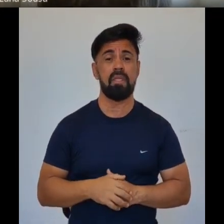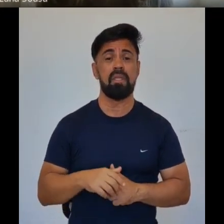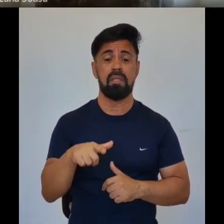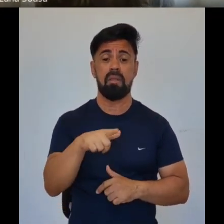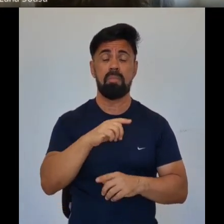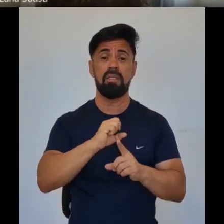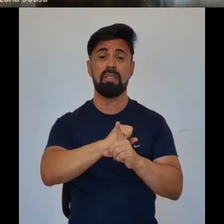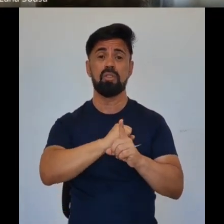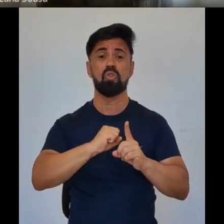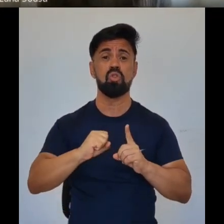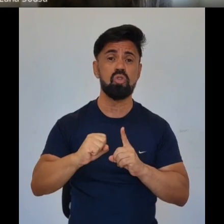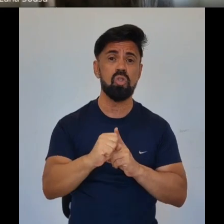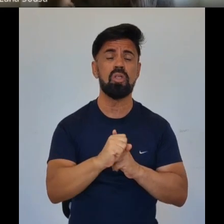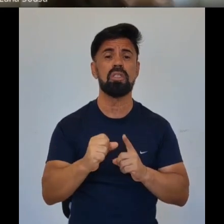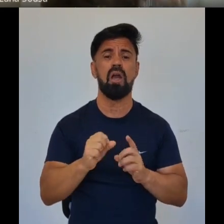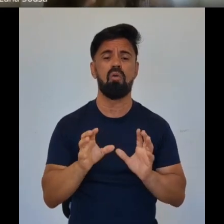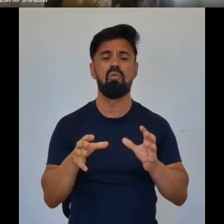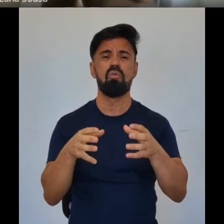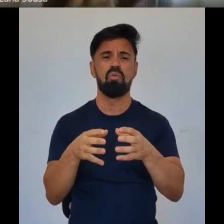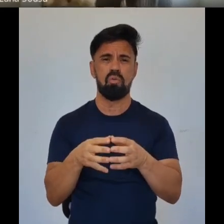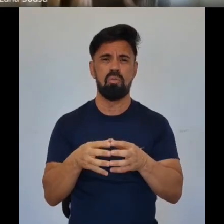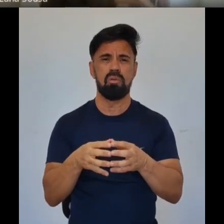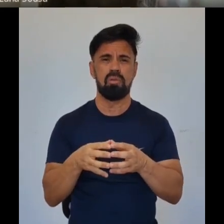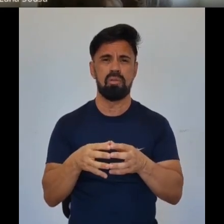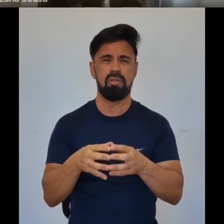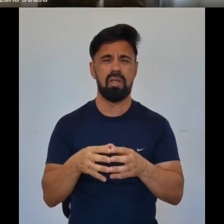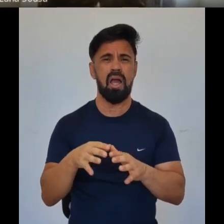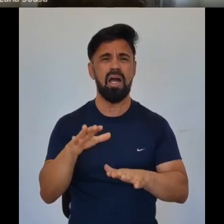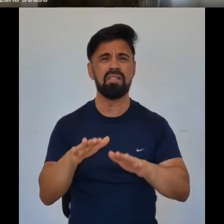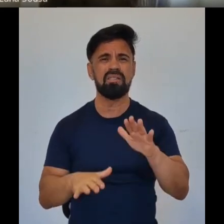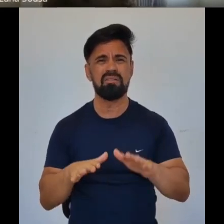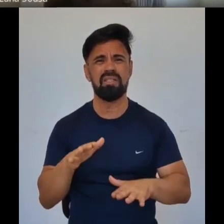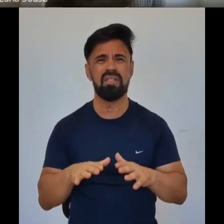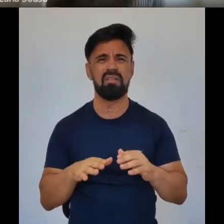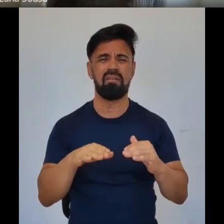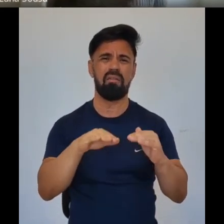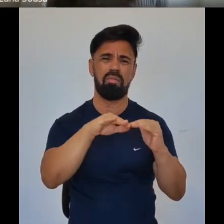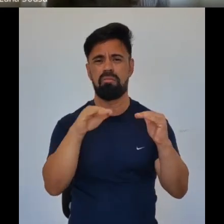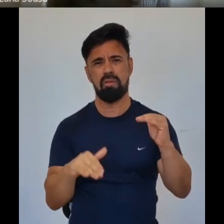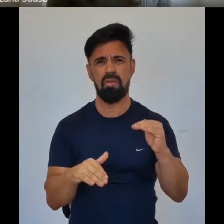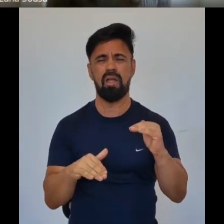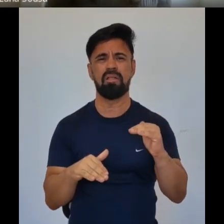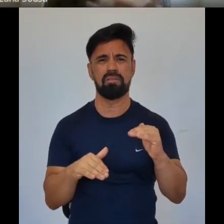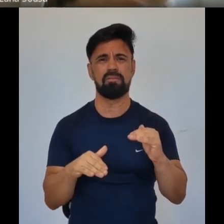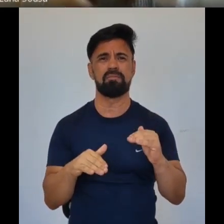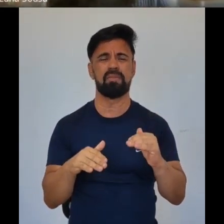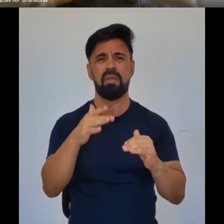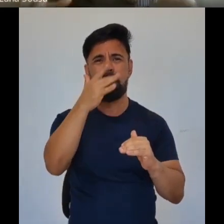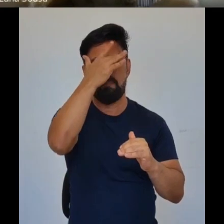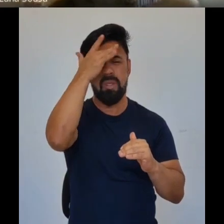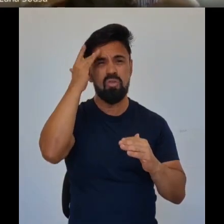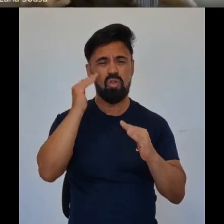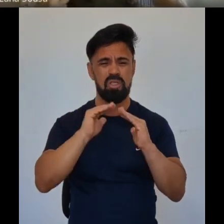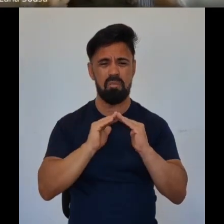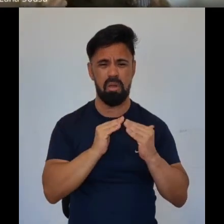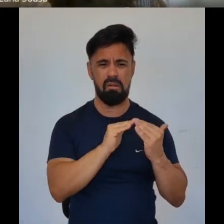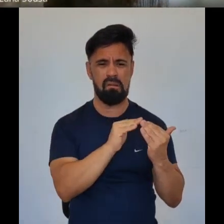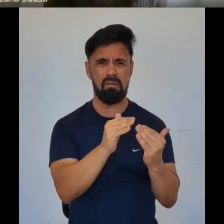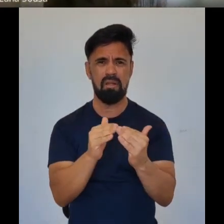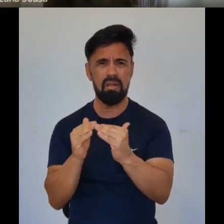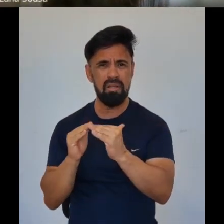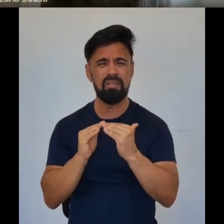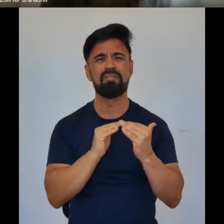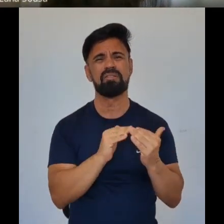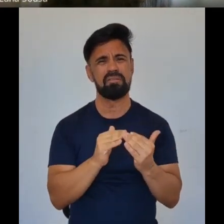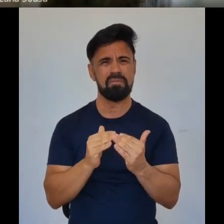não sobra tempo para isso. Então, essa dimensão seria a dimensão individual. A gente tem a dimensão social, né, que a gente vai